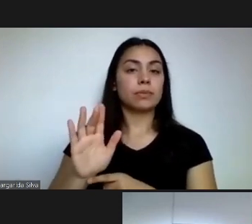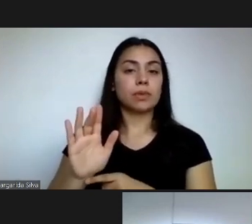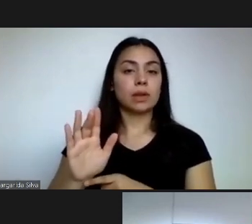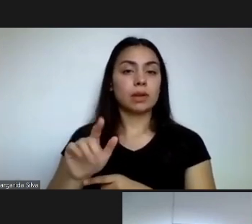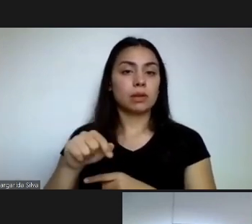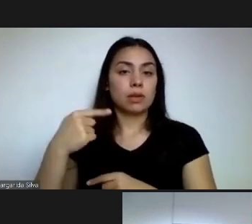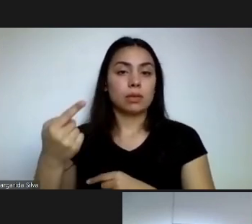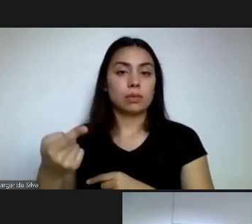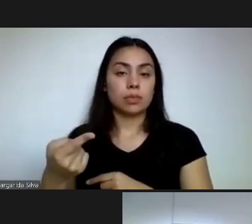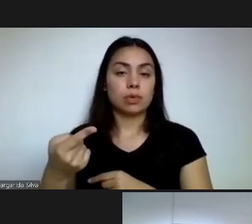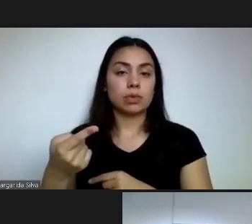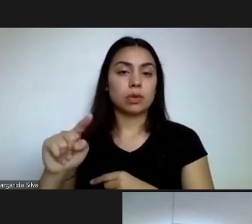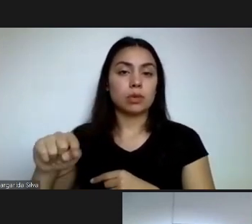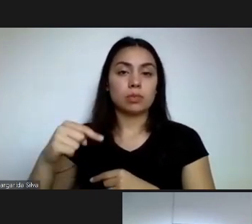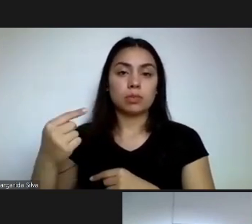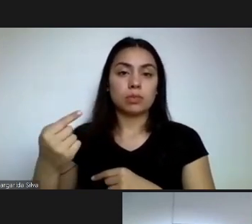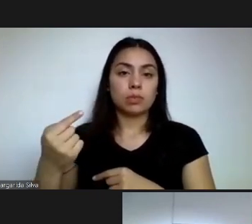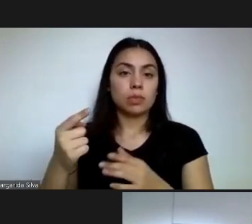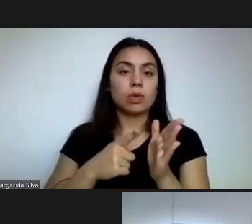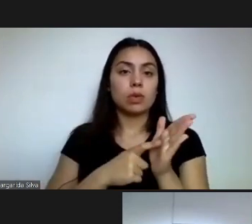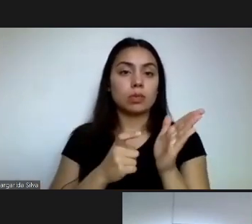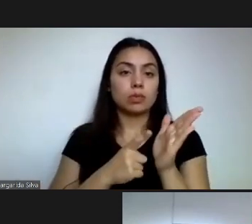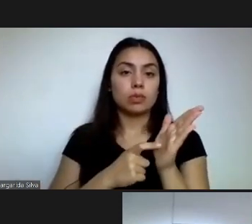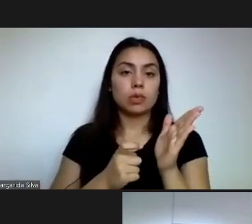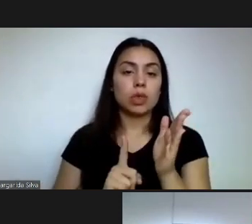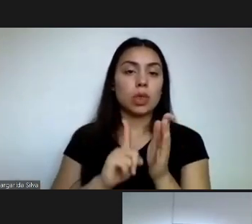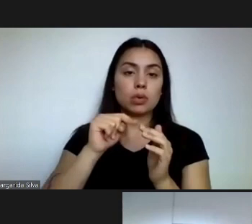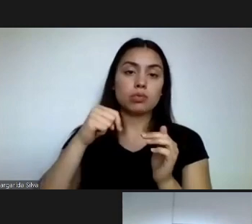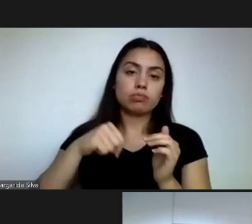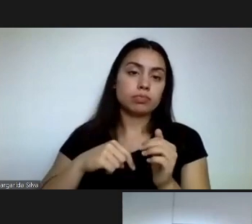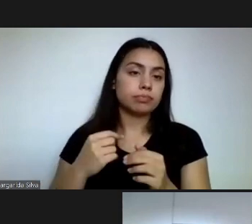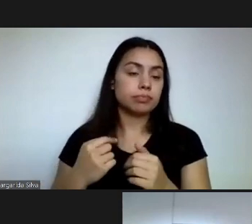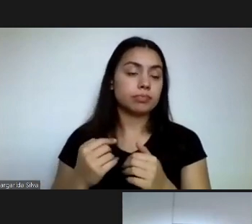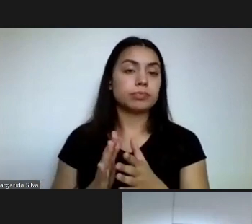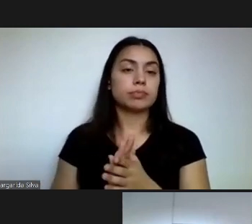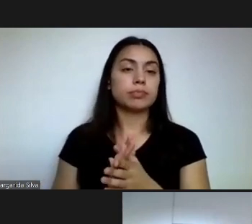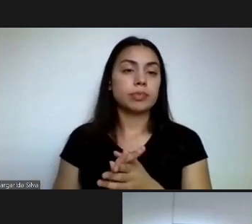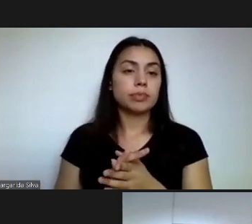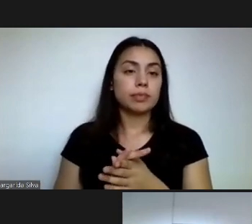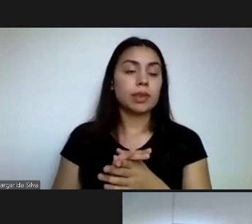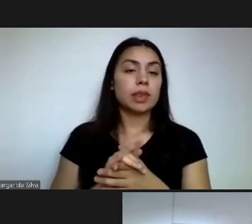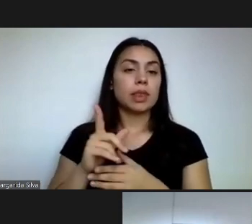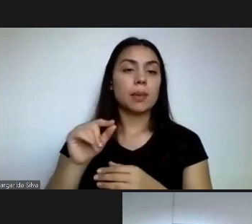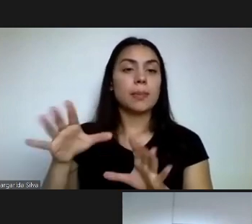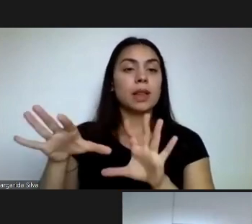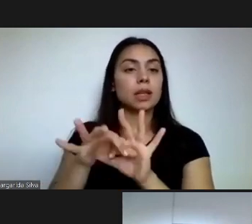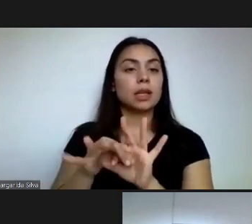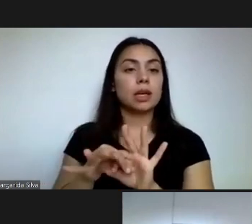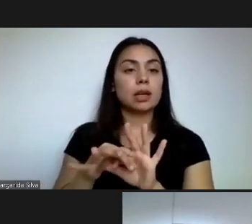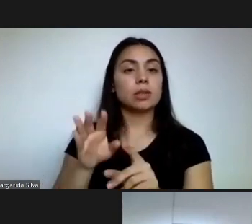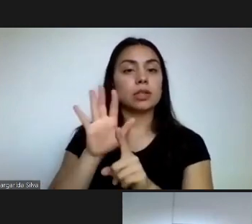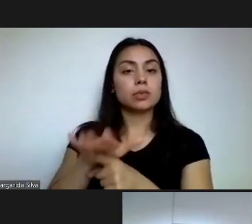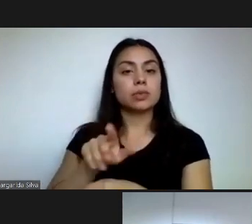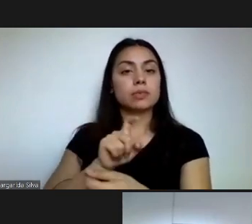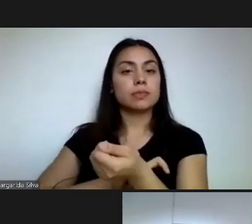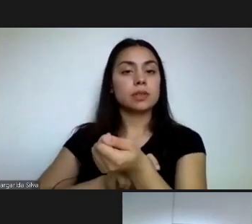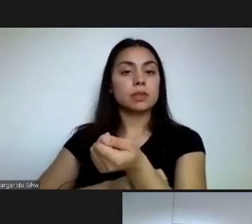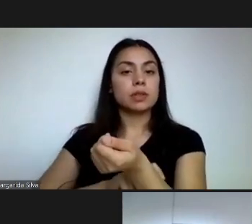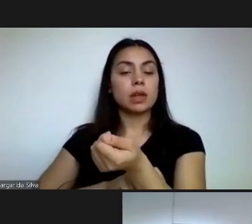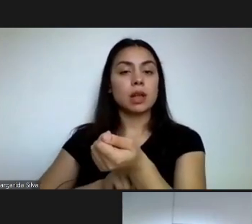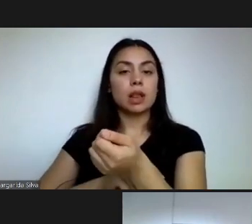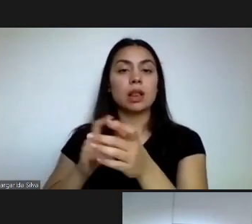americano, seja no norte, no centro ou no sul. E naquele que diz respeito, por exemplo, à discriminação racial pela